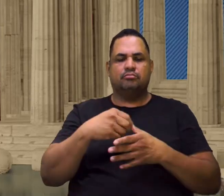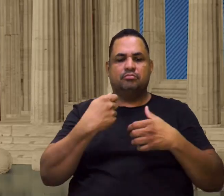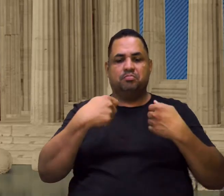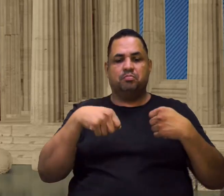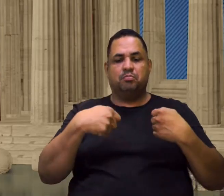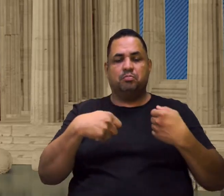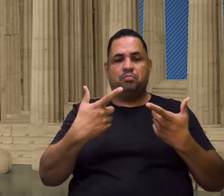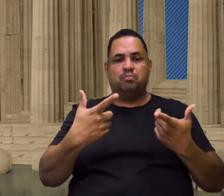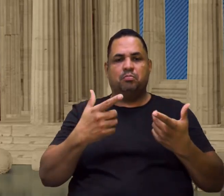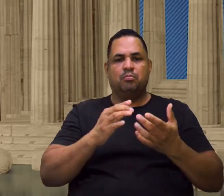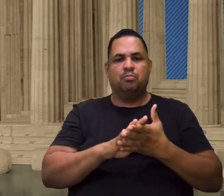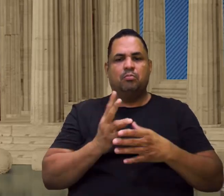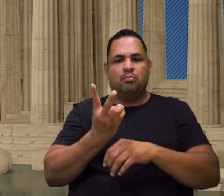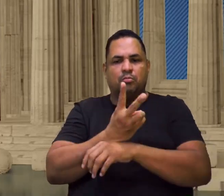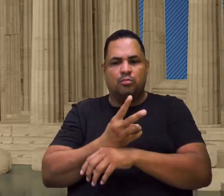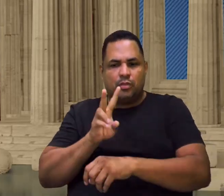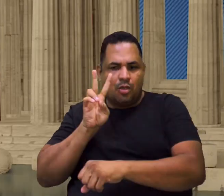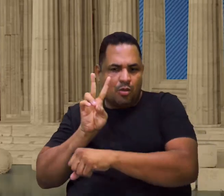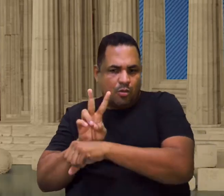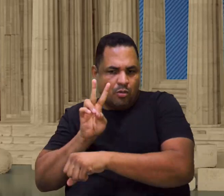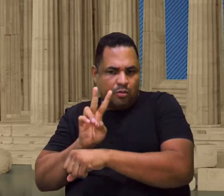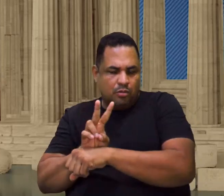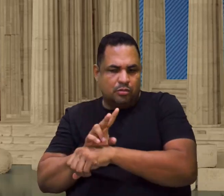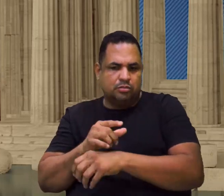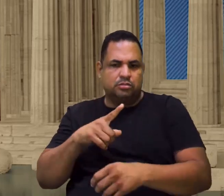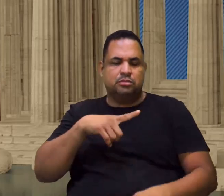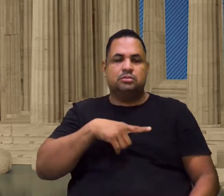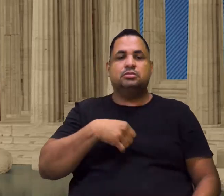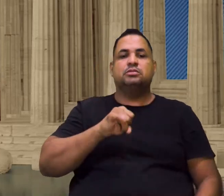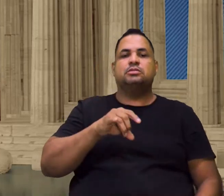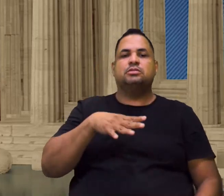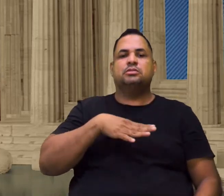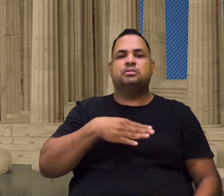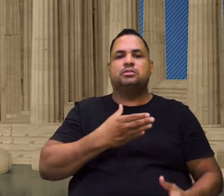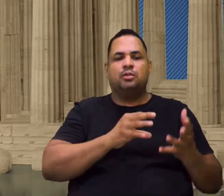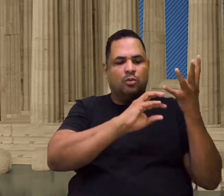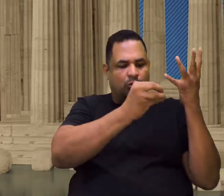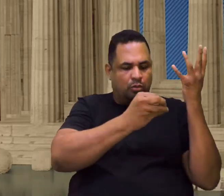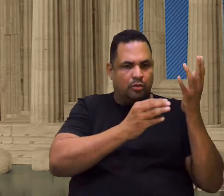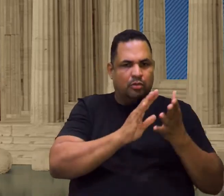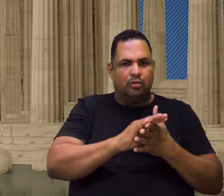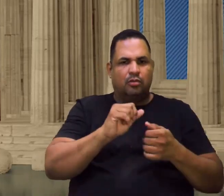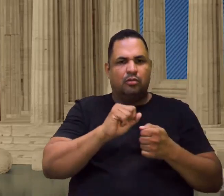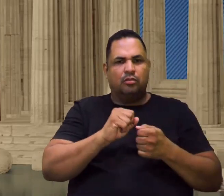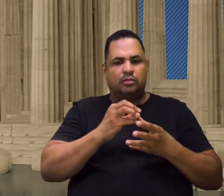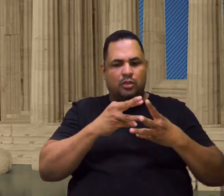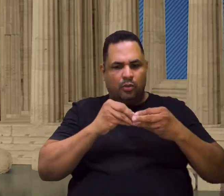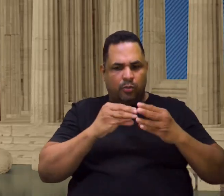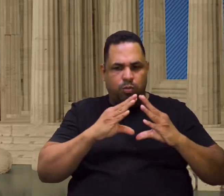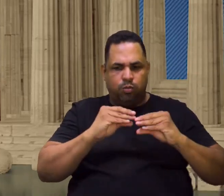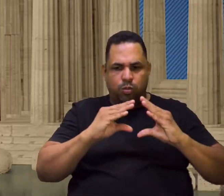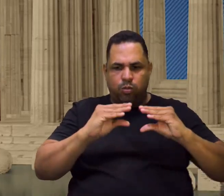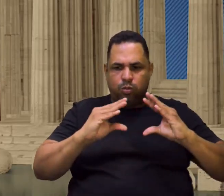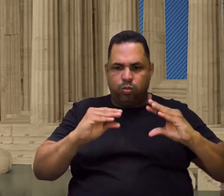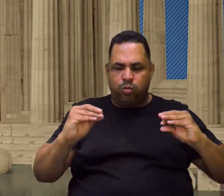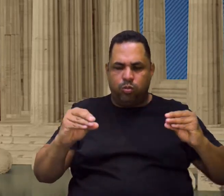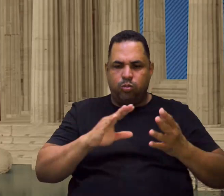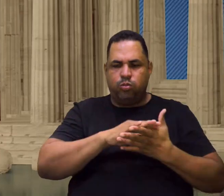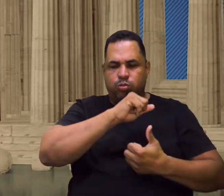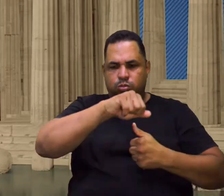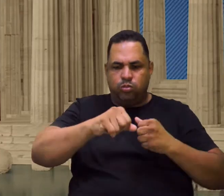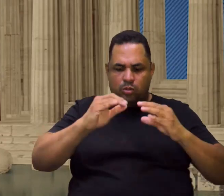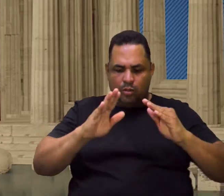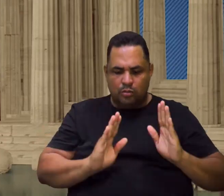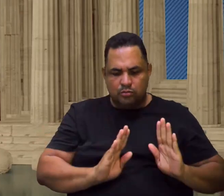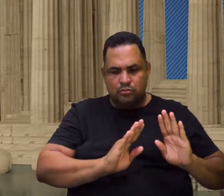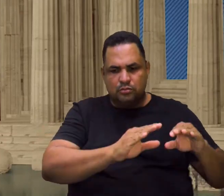deva buscar o cuidado. Se existe folha ali, máximo, pega fazer um adubo. Veja bem, deixa ela lá,